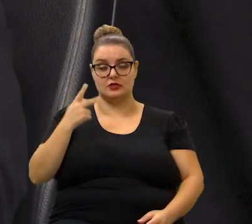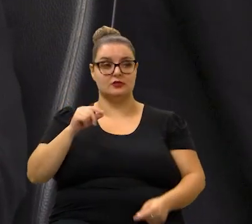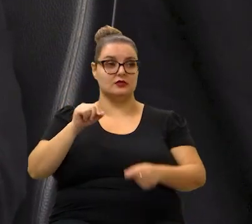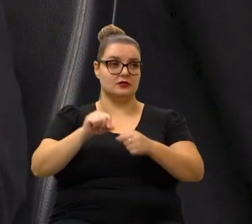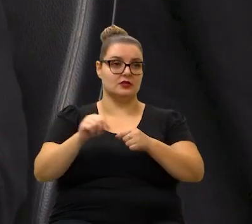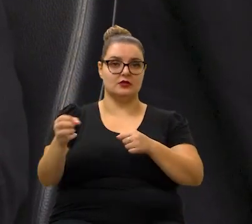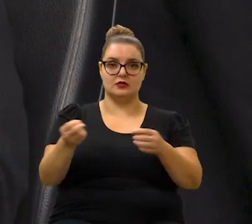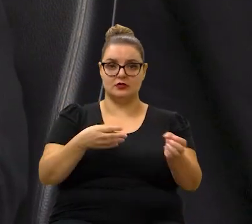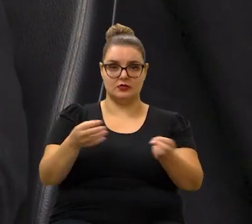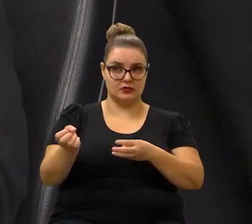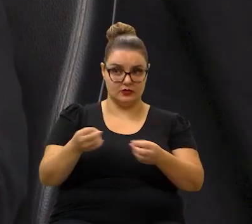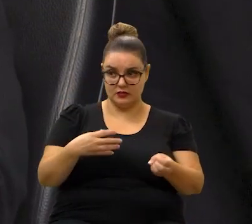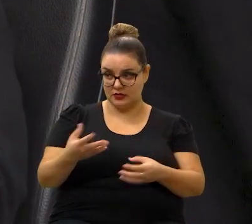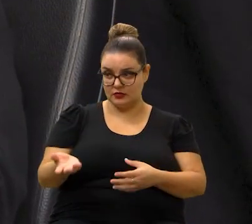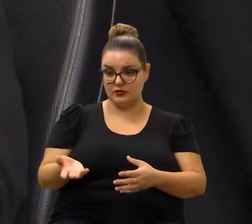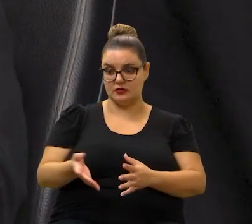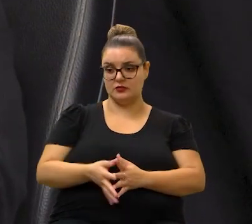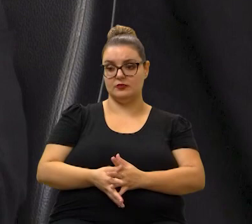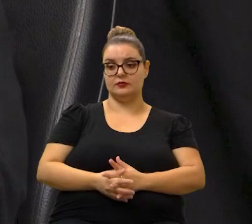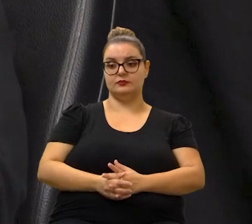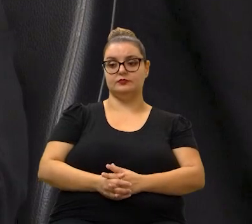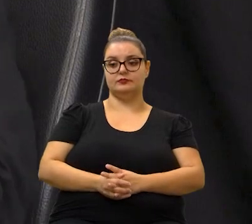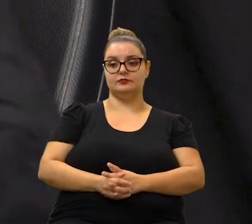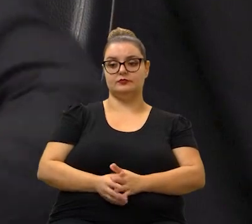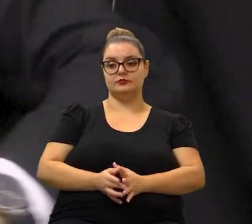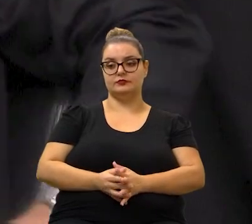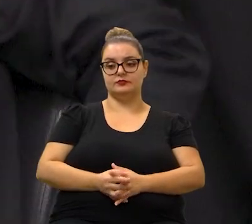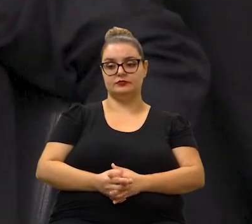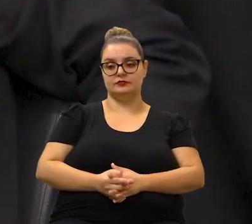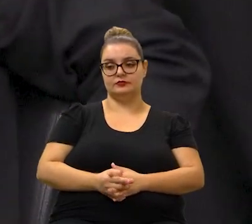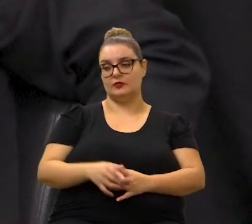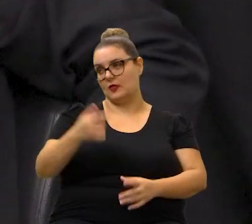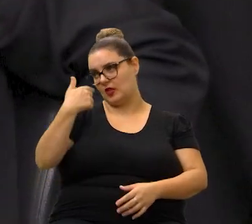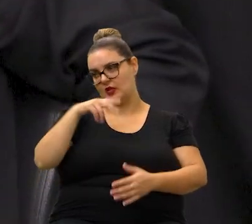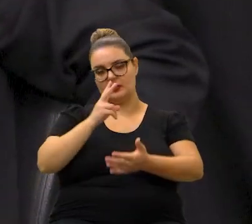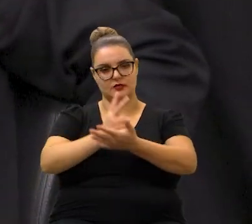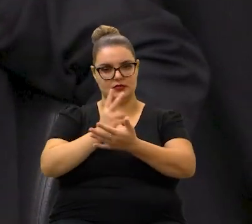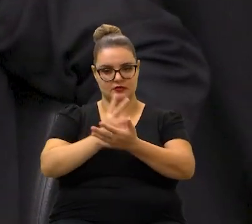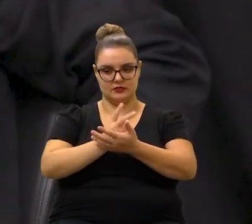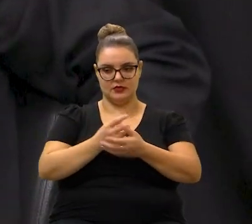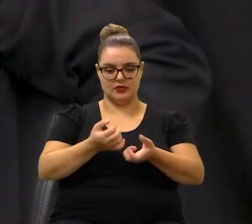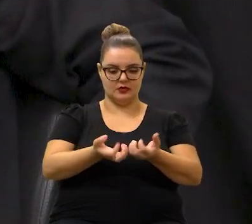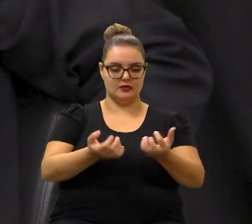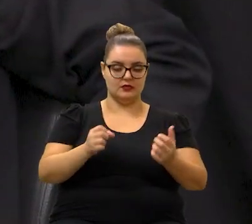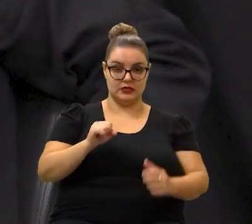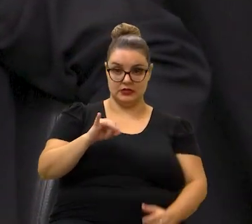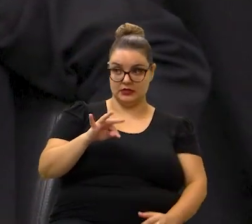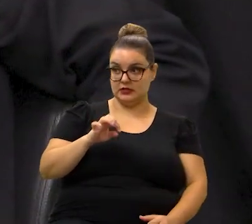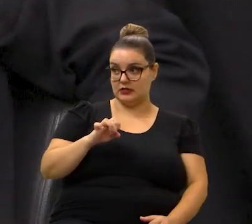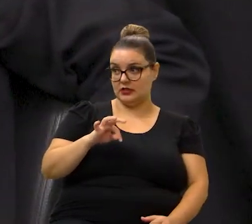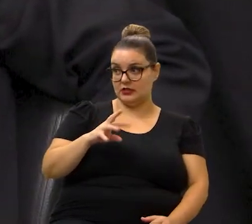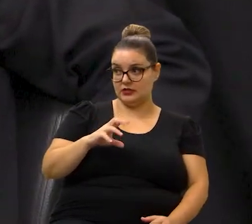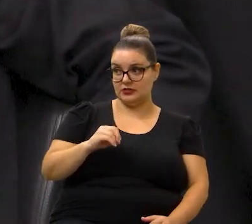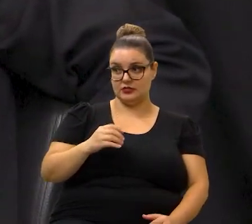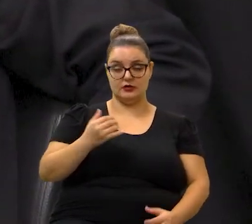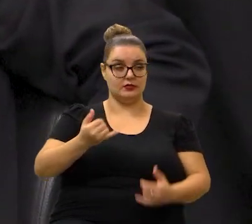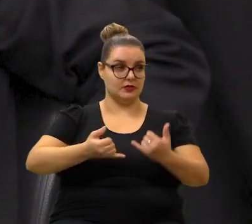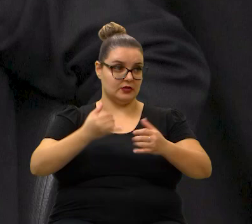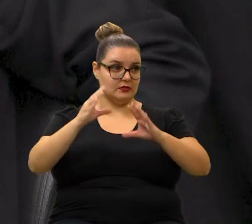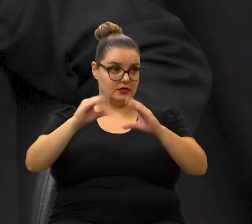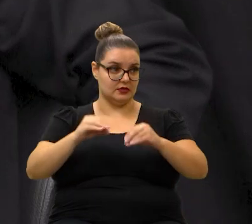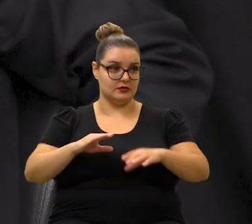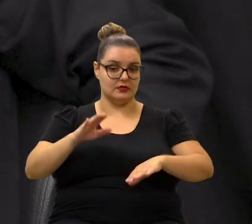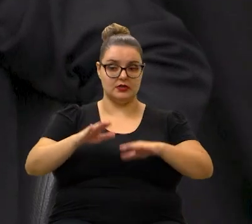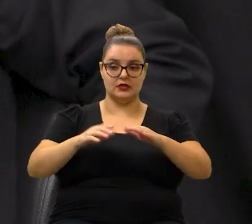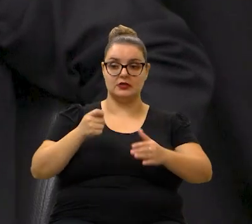é inovador porque pra gente Eu por exemplo sempre joguei em campo sintético brincando às vezes à noite a